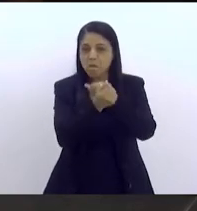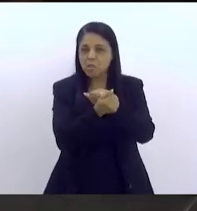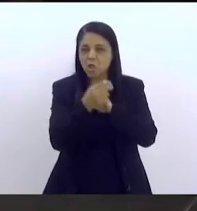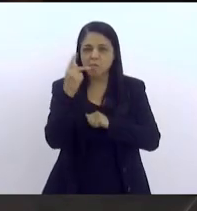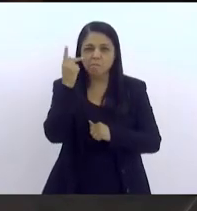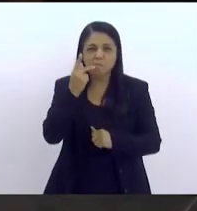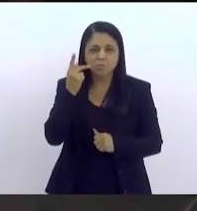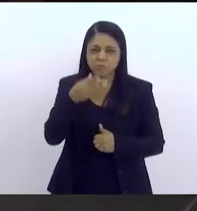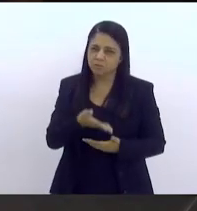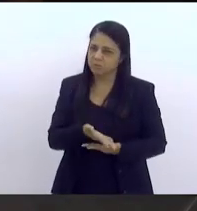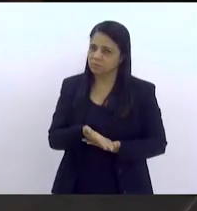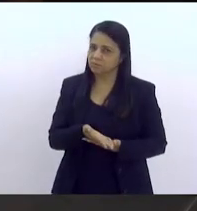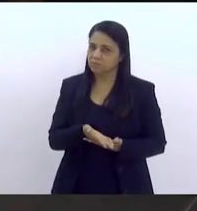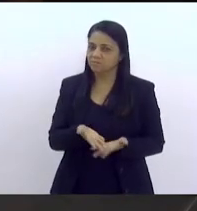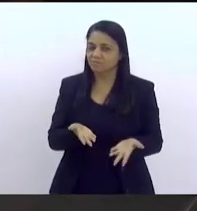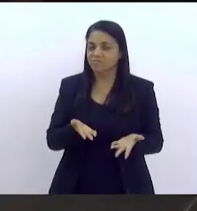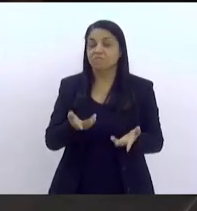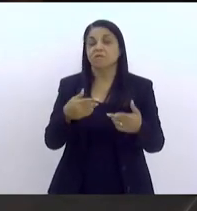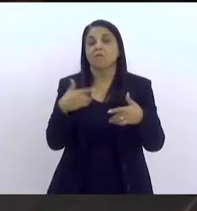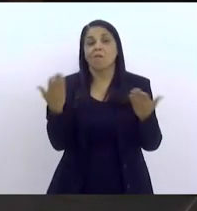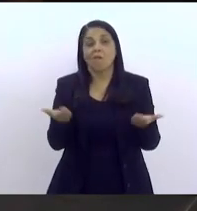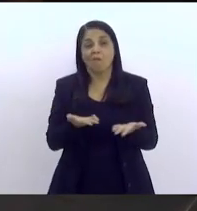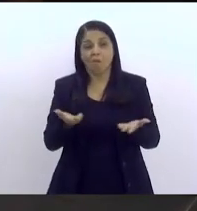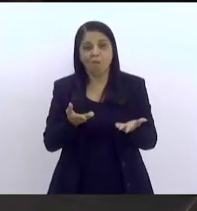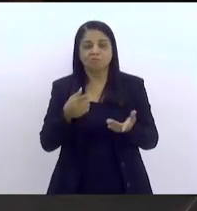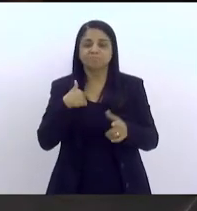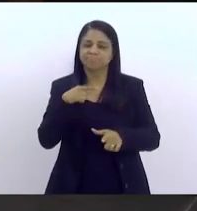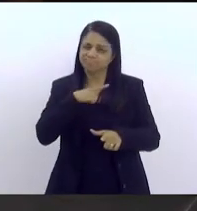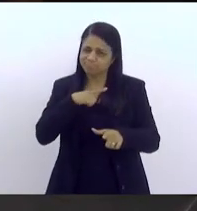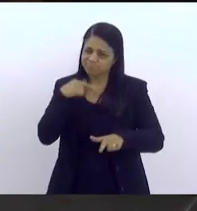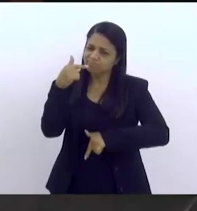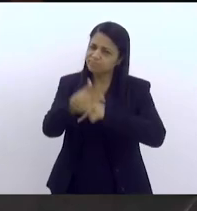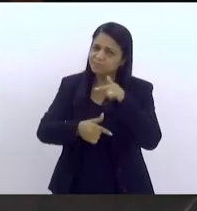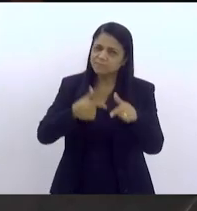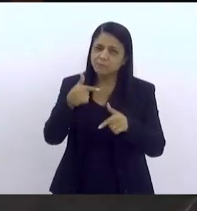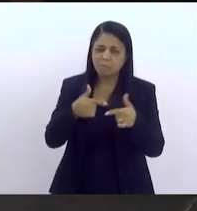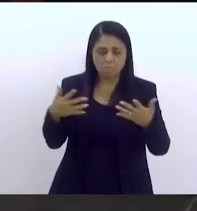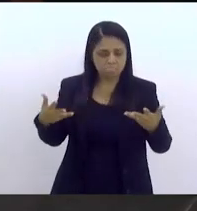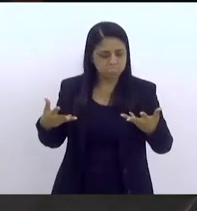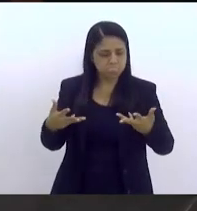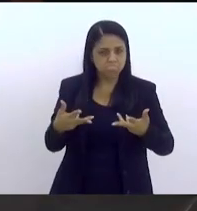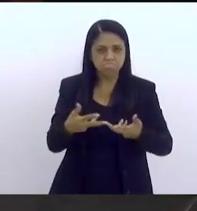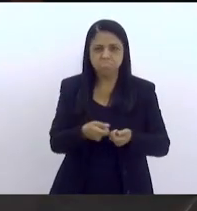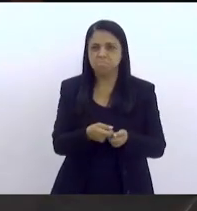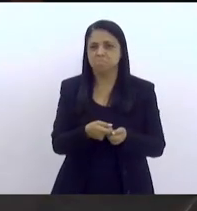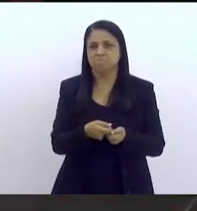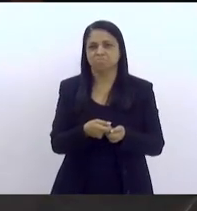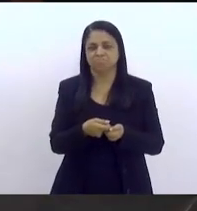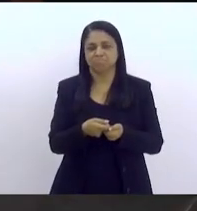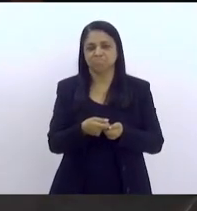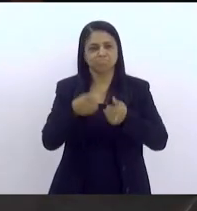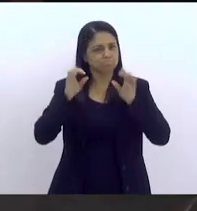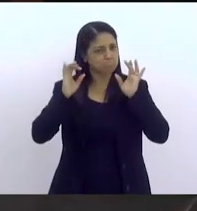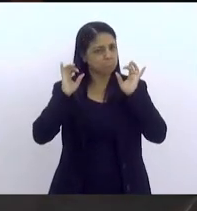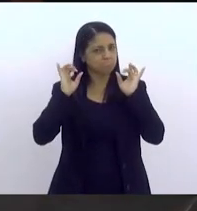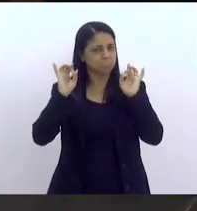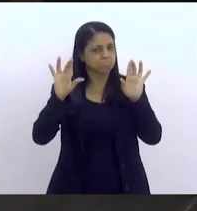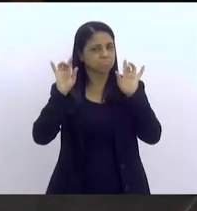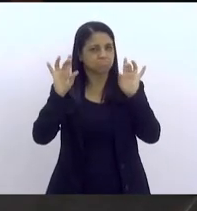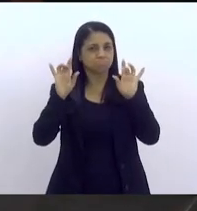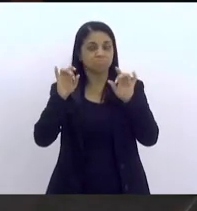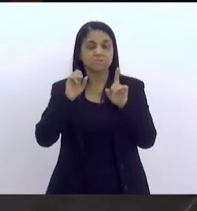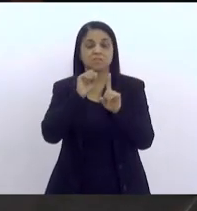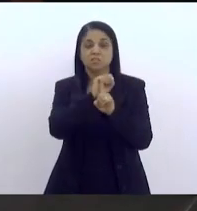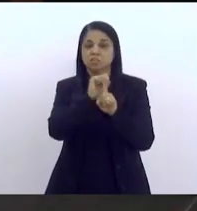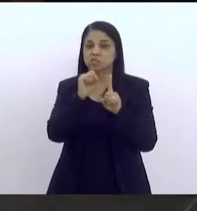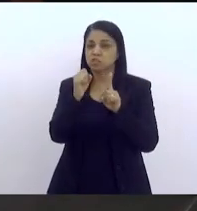contamos hoje né com trabalhos incríveis incríveis da